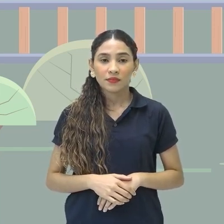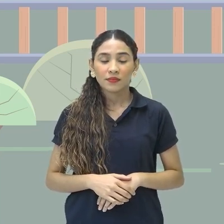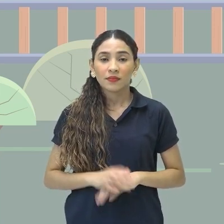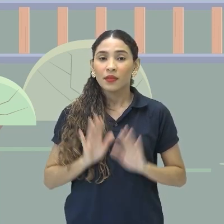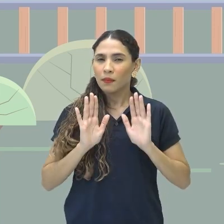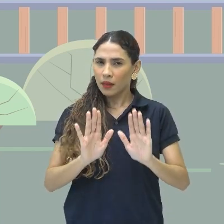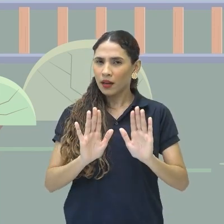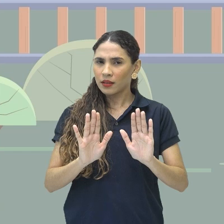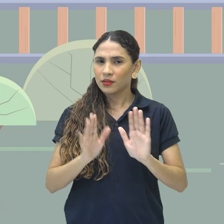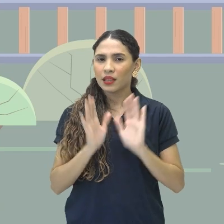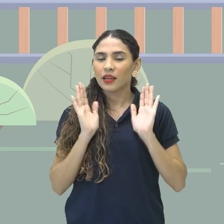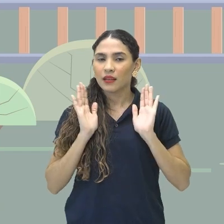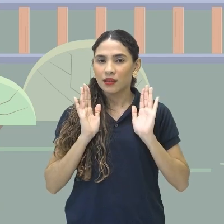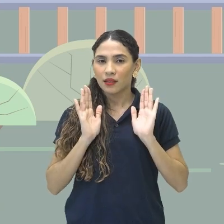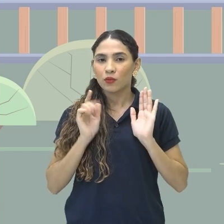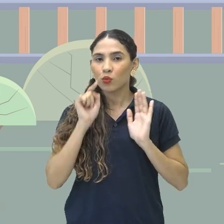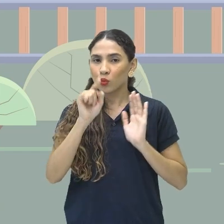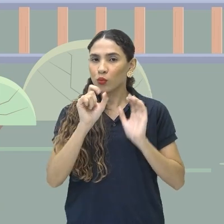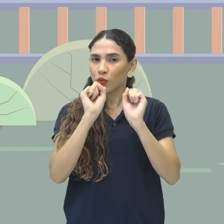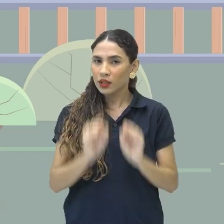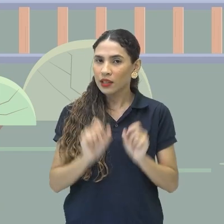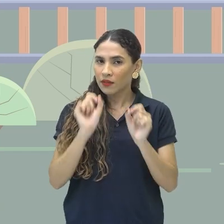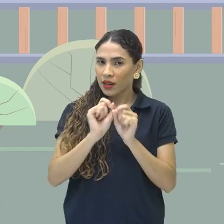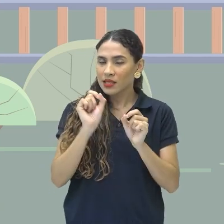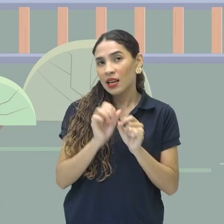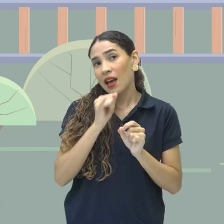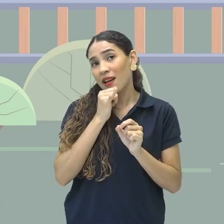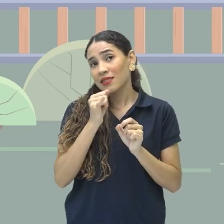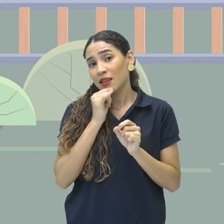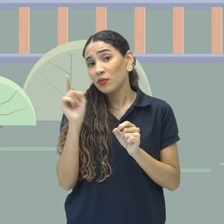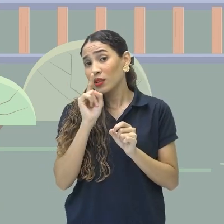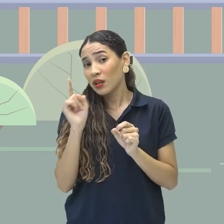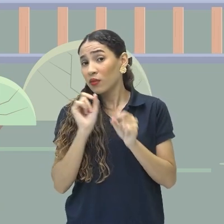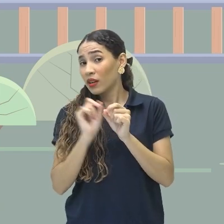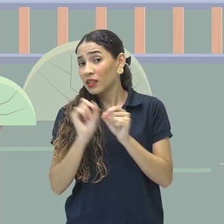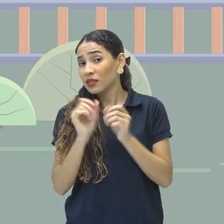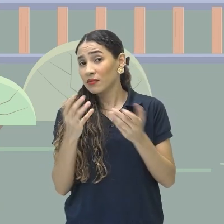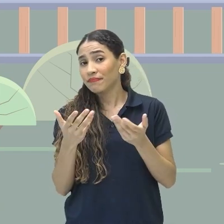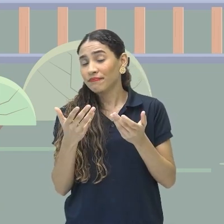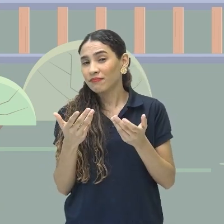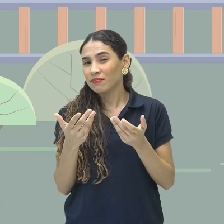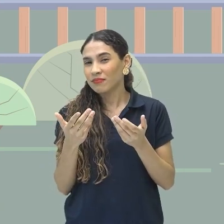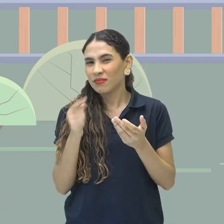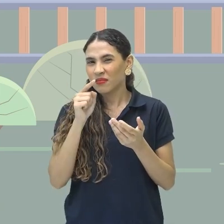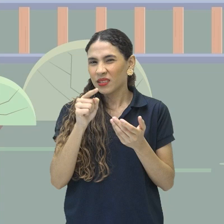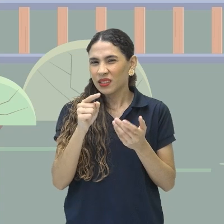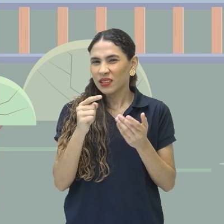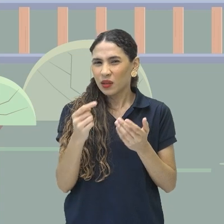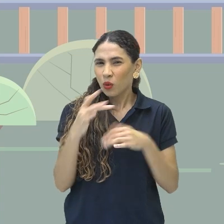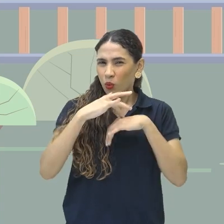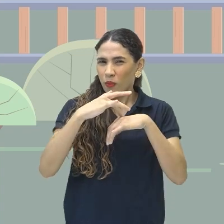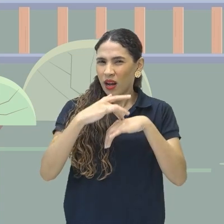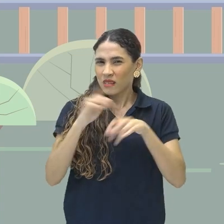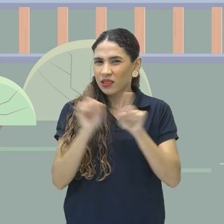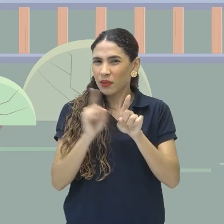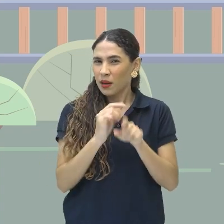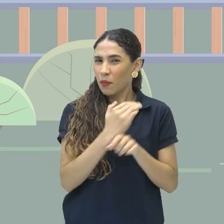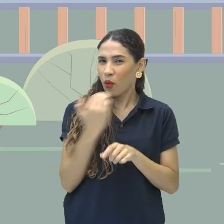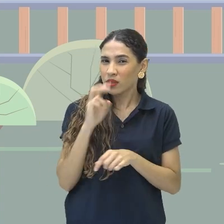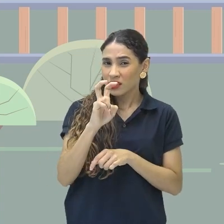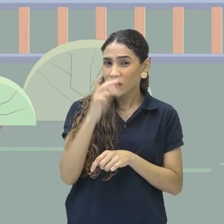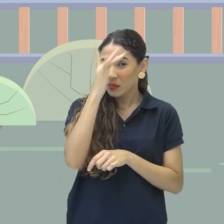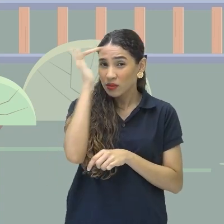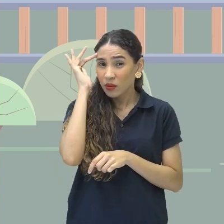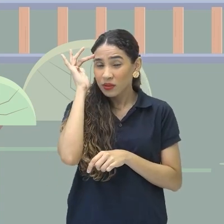Mas vamos lá, tu poderias ter feito algo e não fizeste. Isso não te torna culpado pela morte de 5